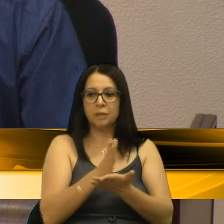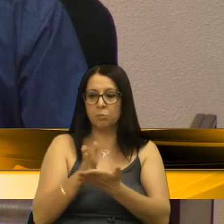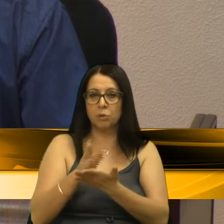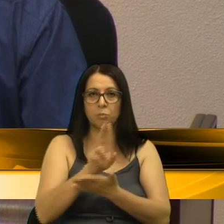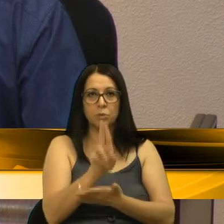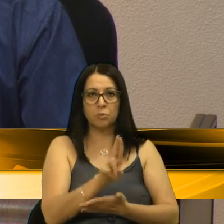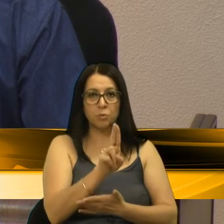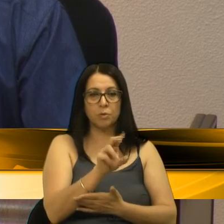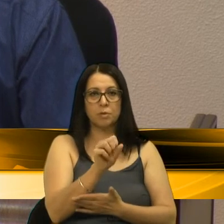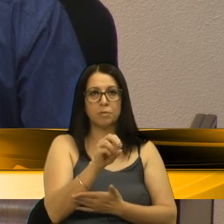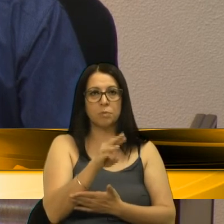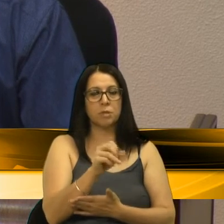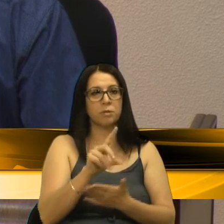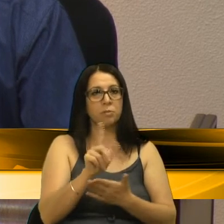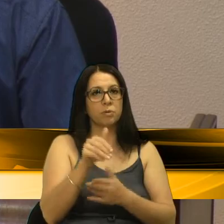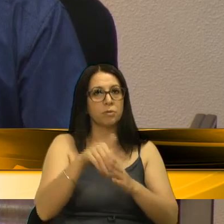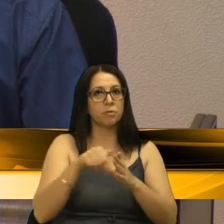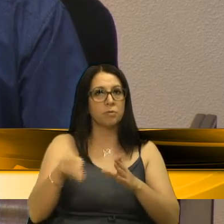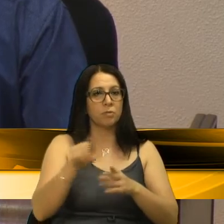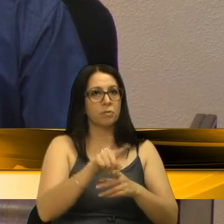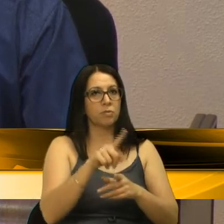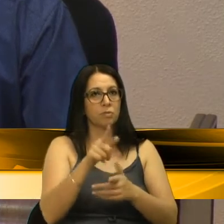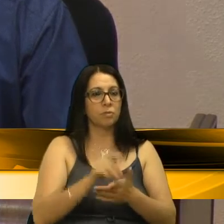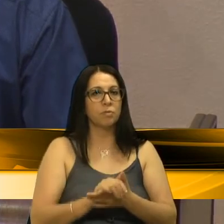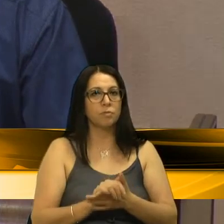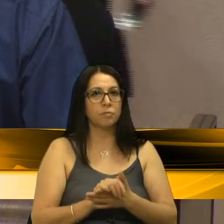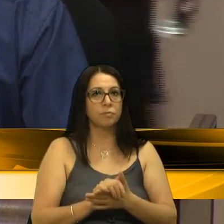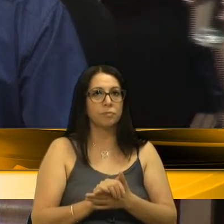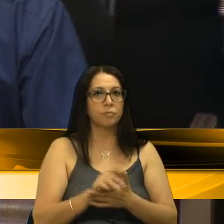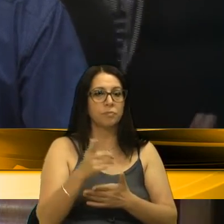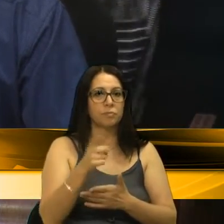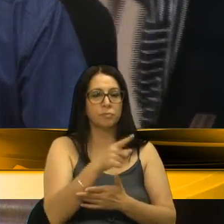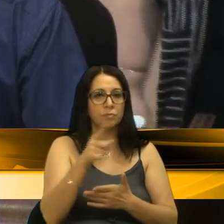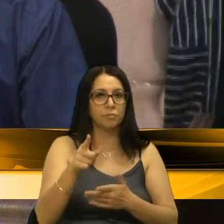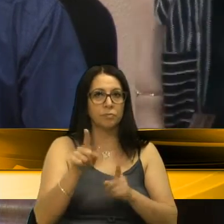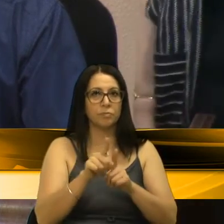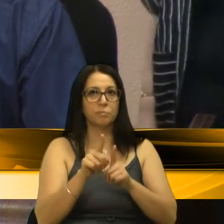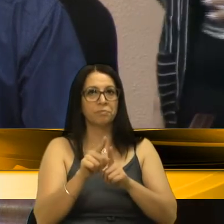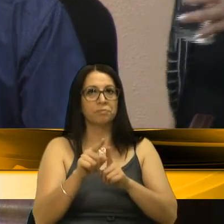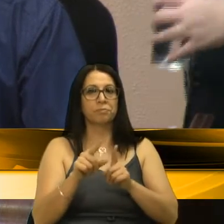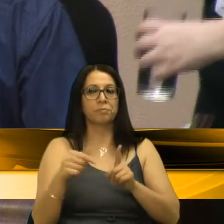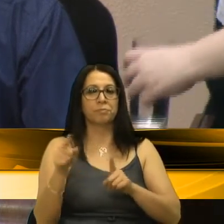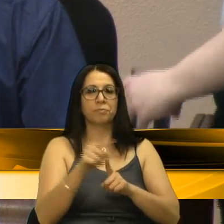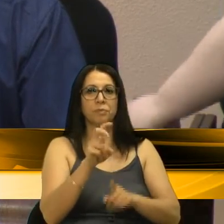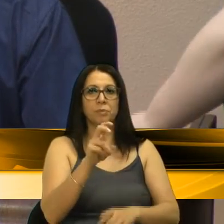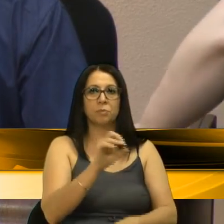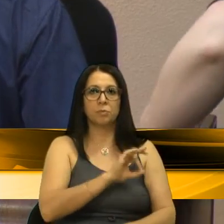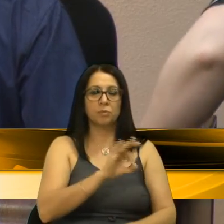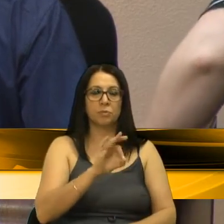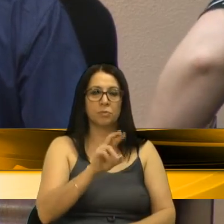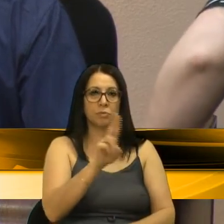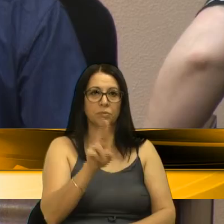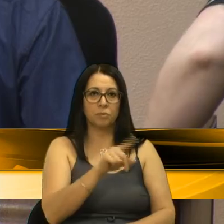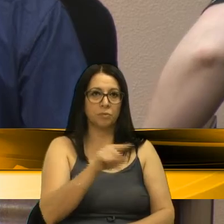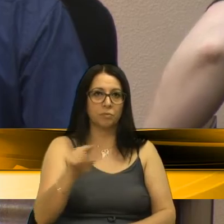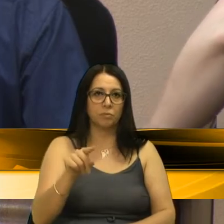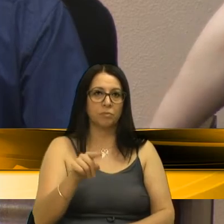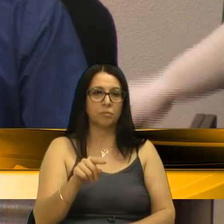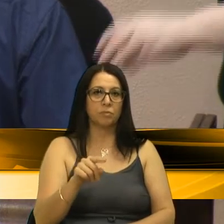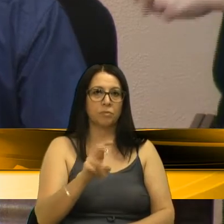CMS após a eleição em plenária de moradores das zonas geográficas, respeitada a paridade de 50% de usuários, 50% de governo